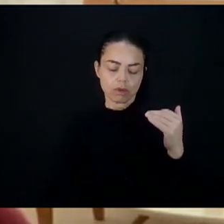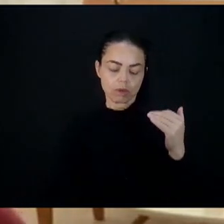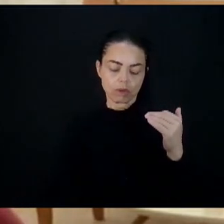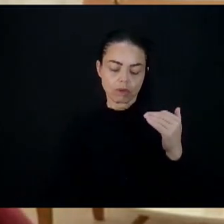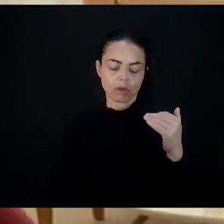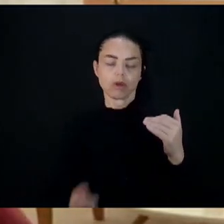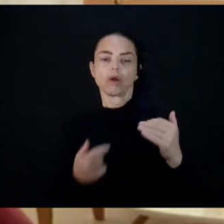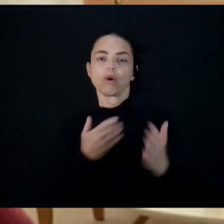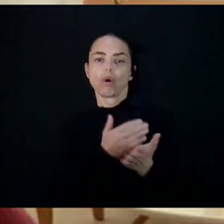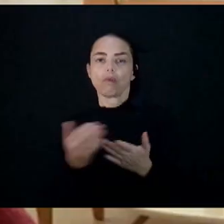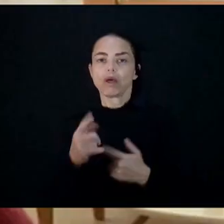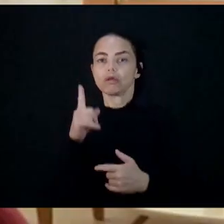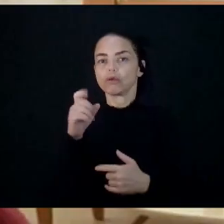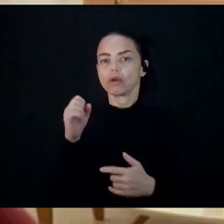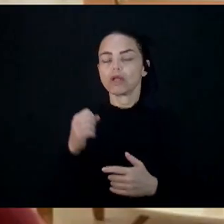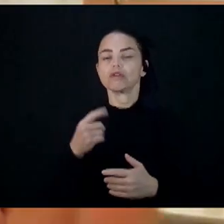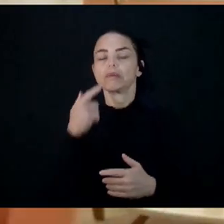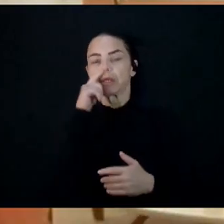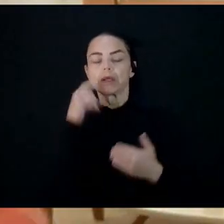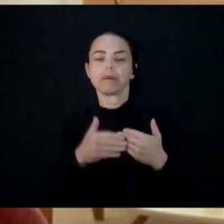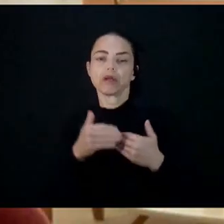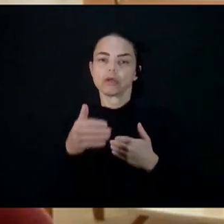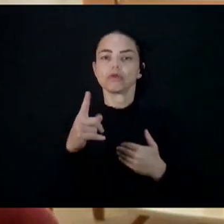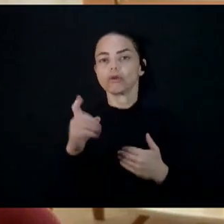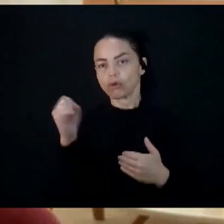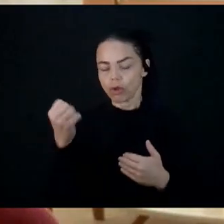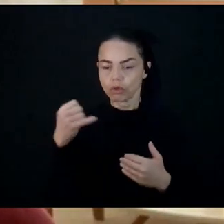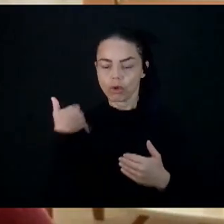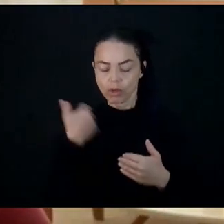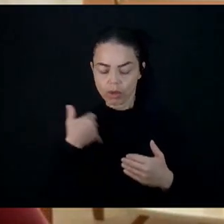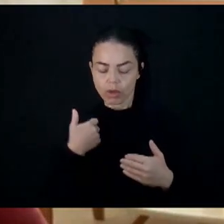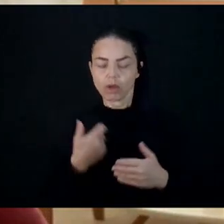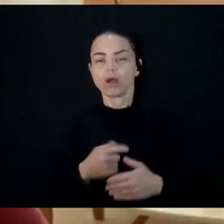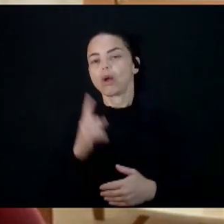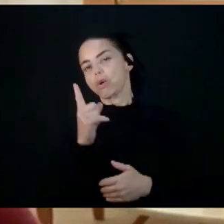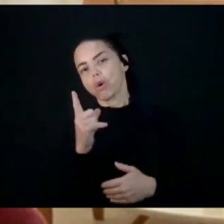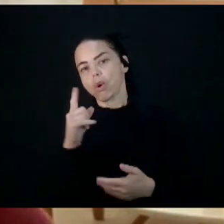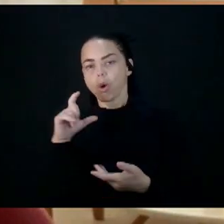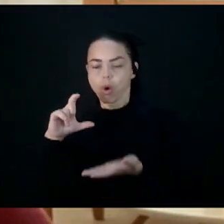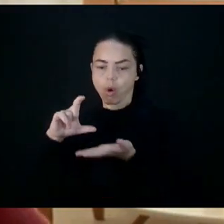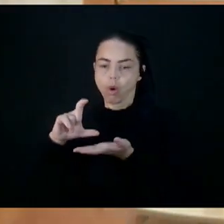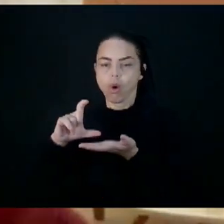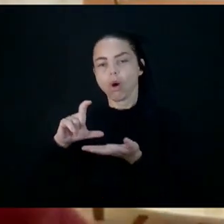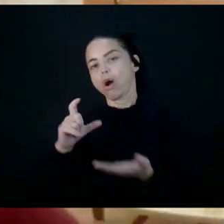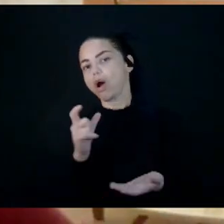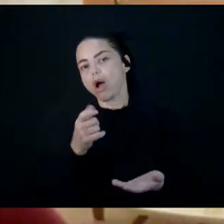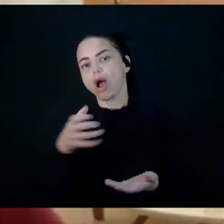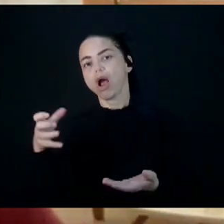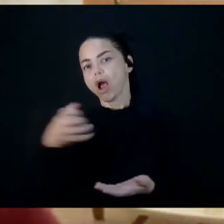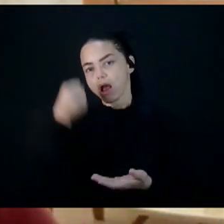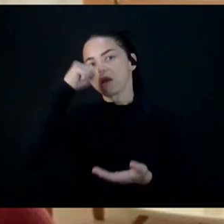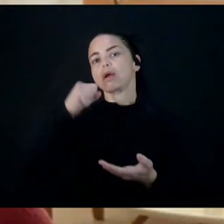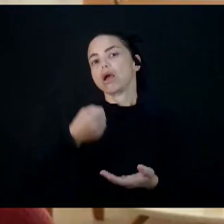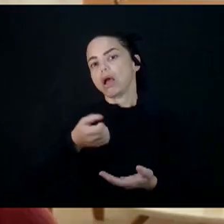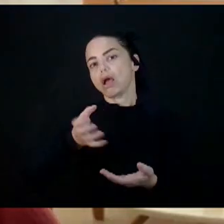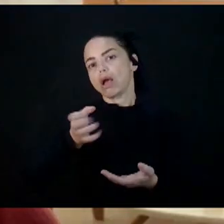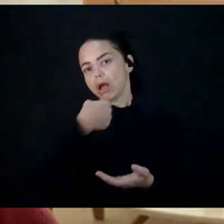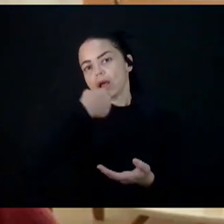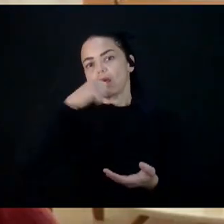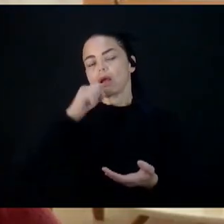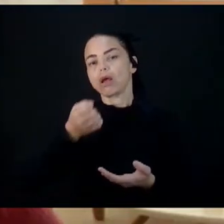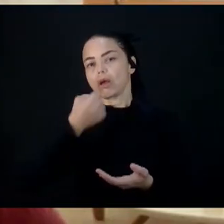anos. Então, olha, um copo de cerveja é suficiente. A partir disso, quais são as